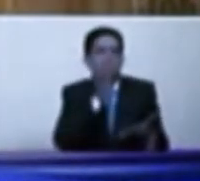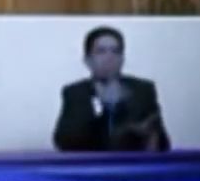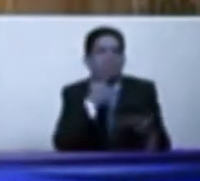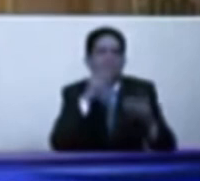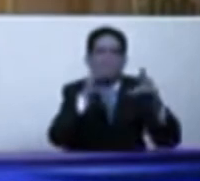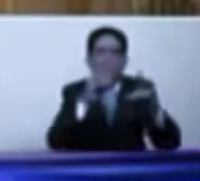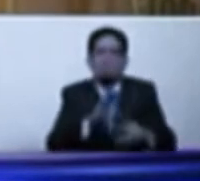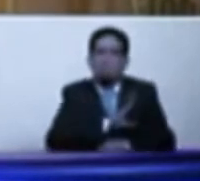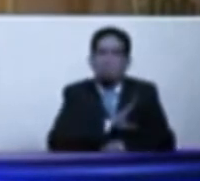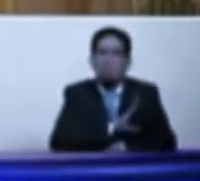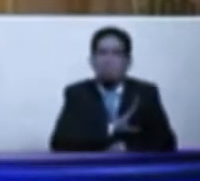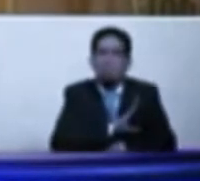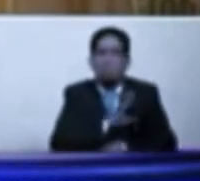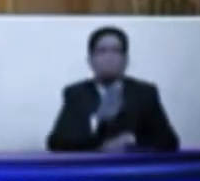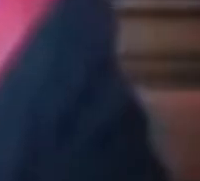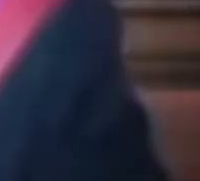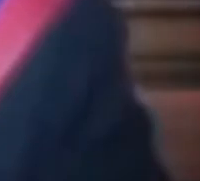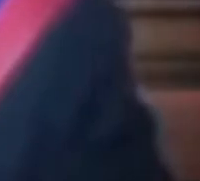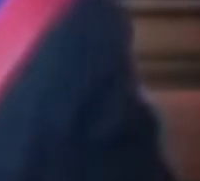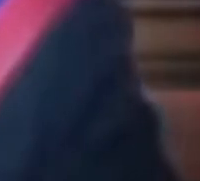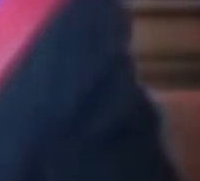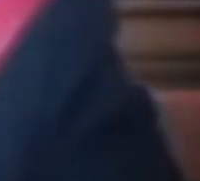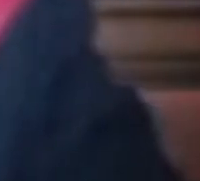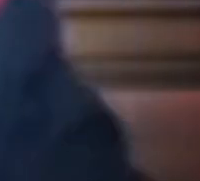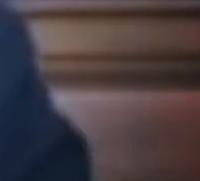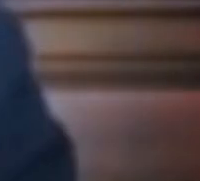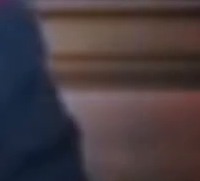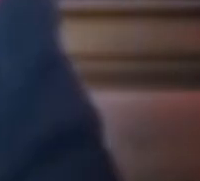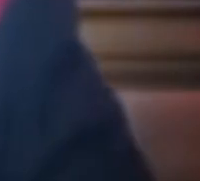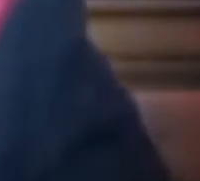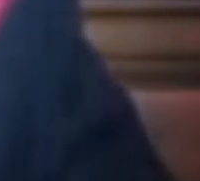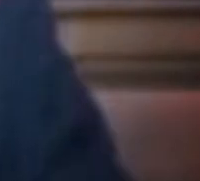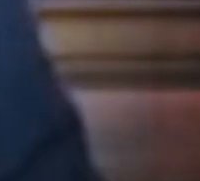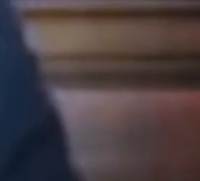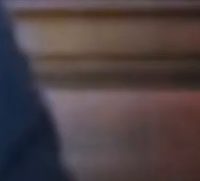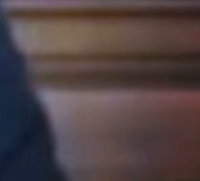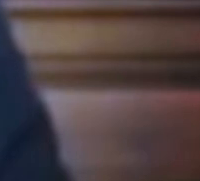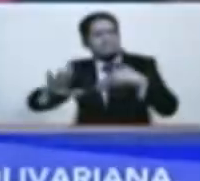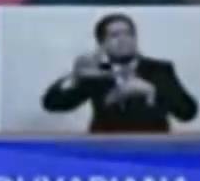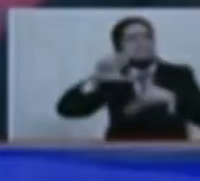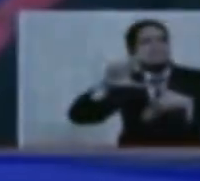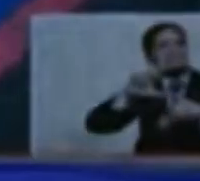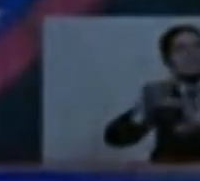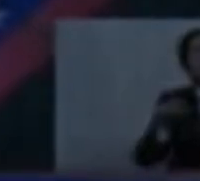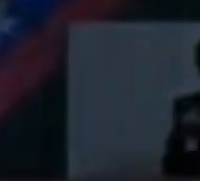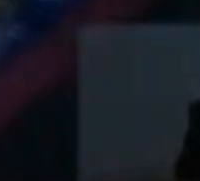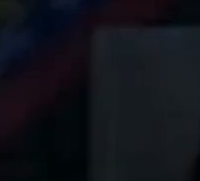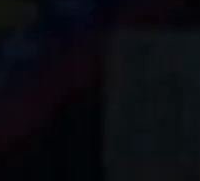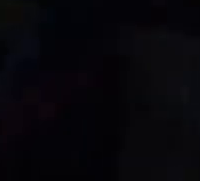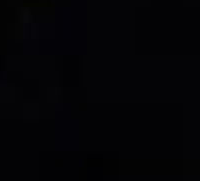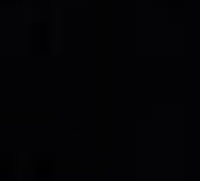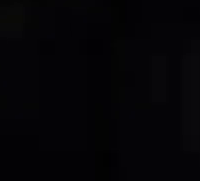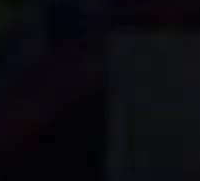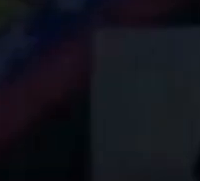própria, porque é um títer, um pelele. Para Maduro, Bolsonaro é um fantoche de grupos evangélicos. Olhem o caso do Brasil,